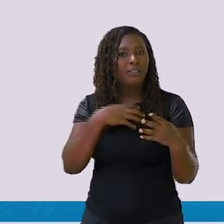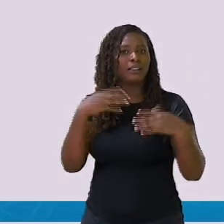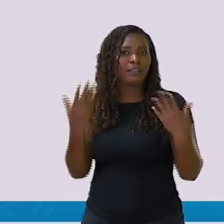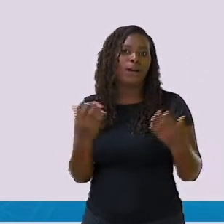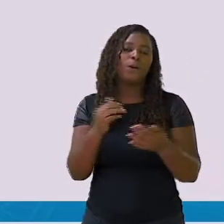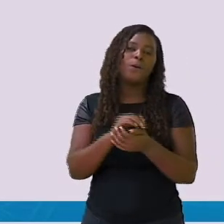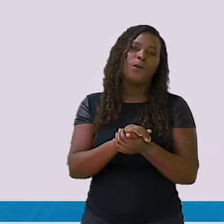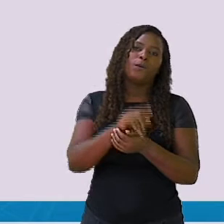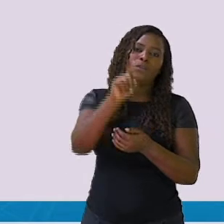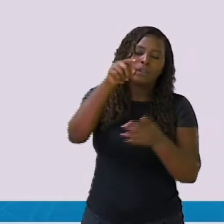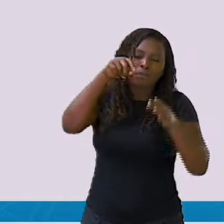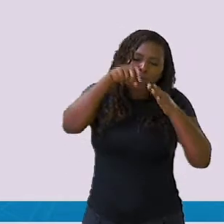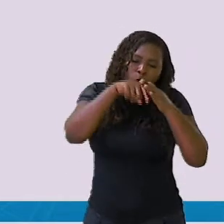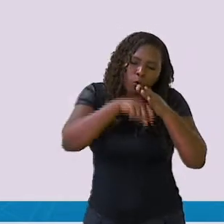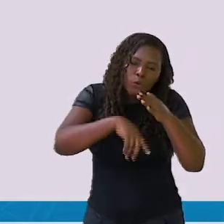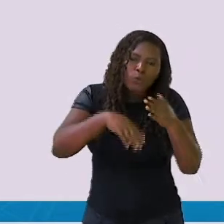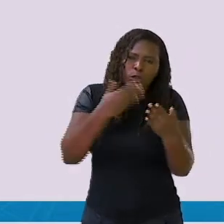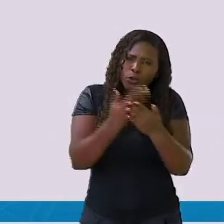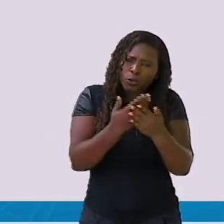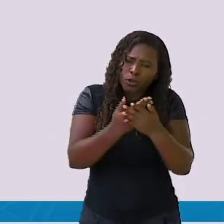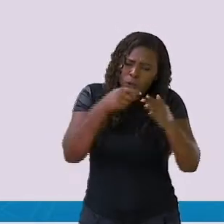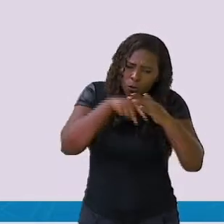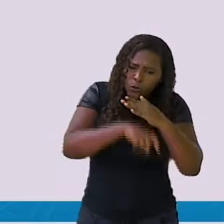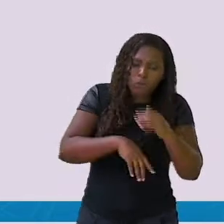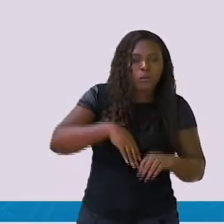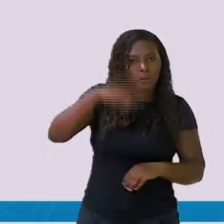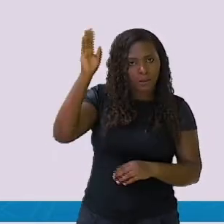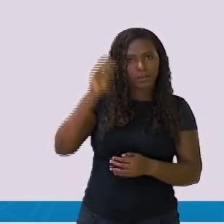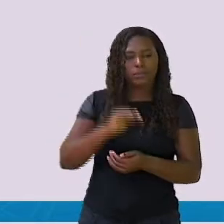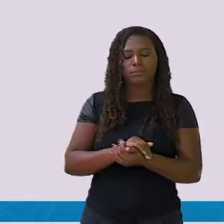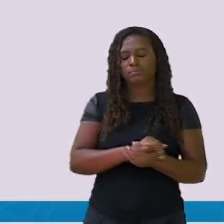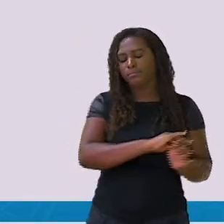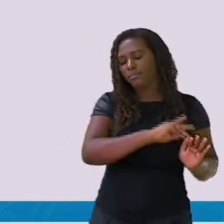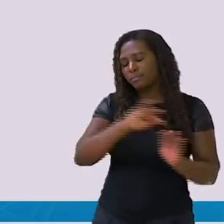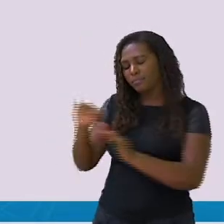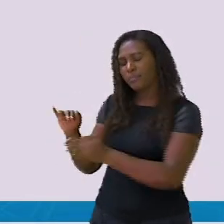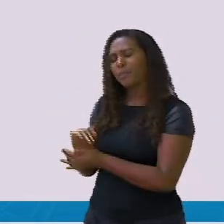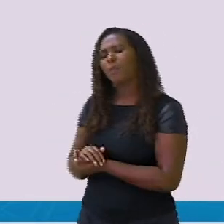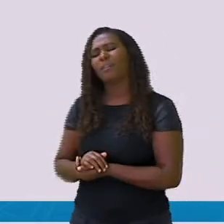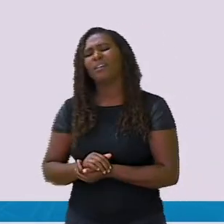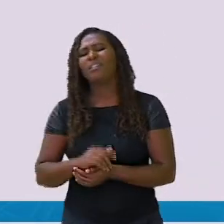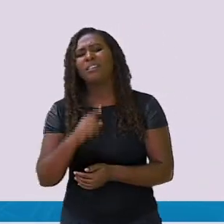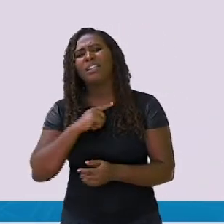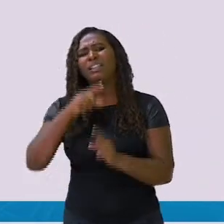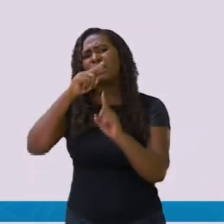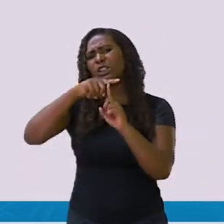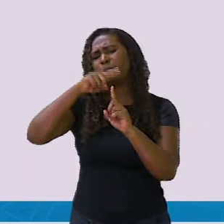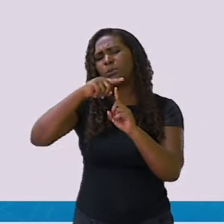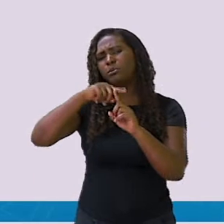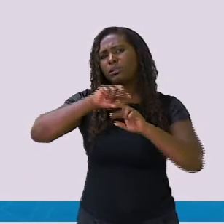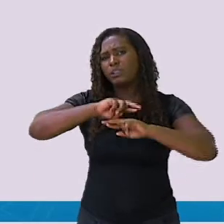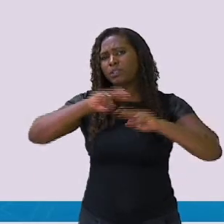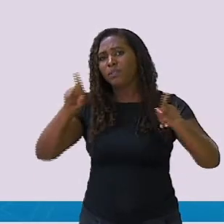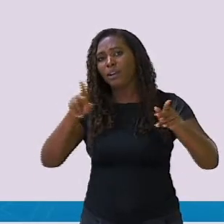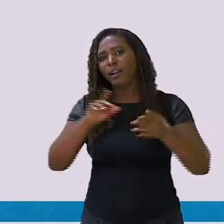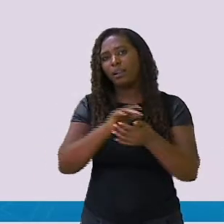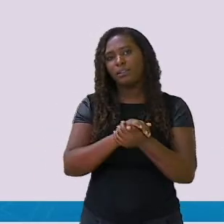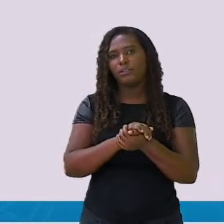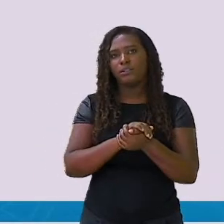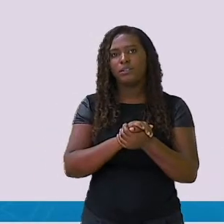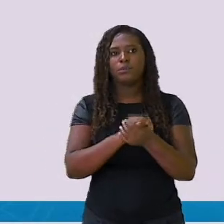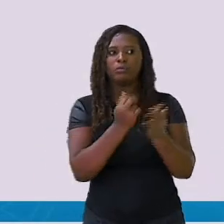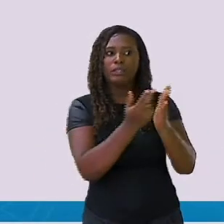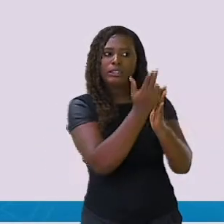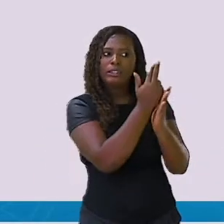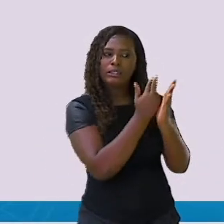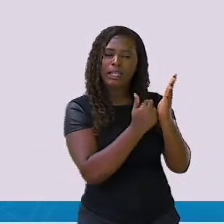forma, nós temos tipos diferentes de mapa mental. Então, se você for pesquisar aí sobre mapa mental, você vai